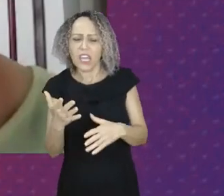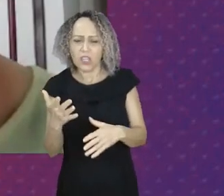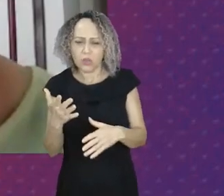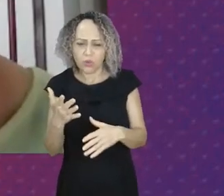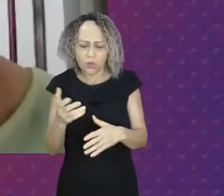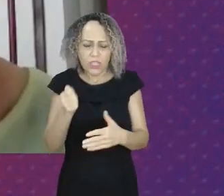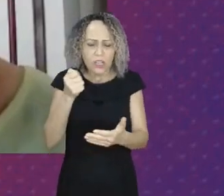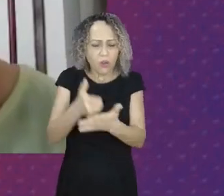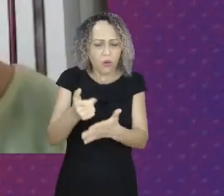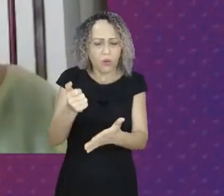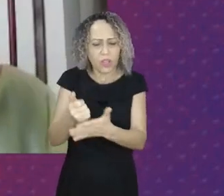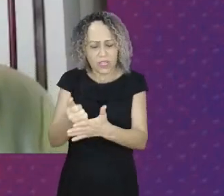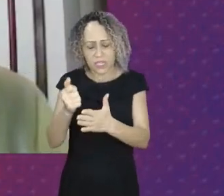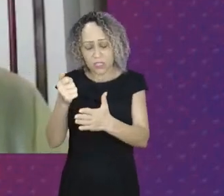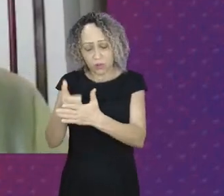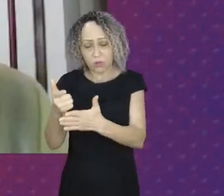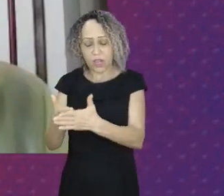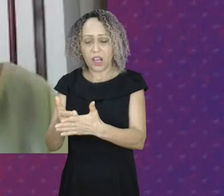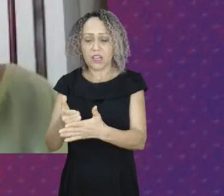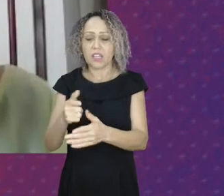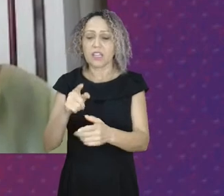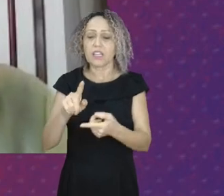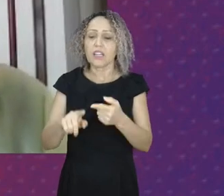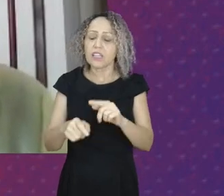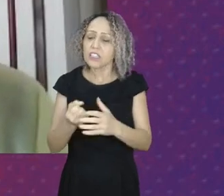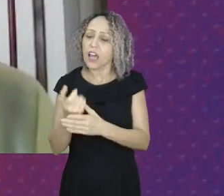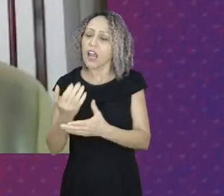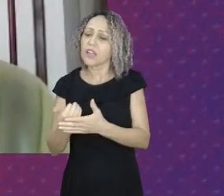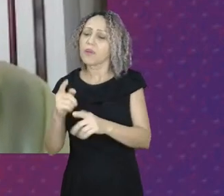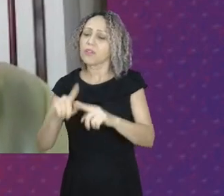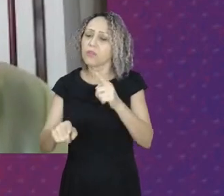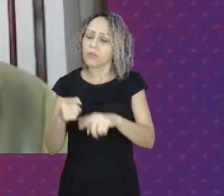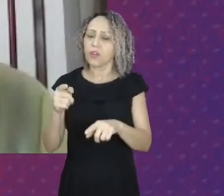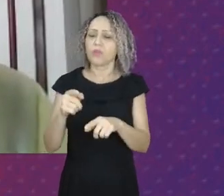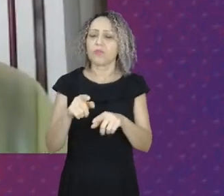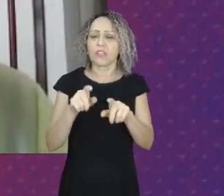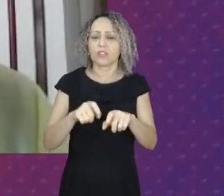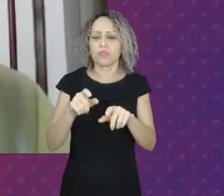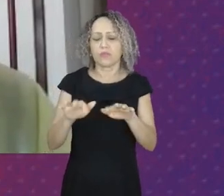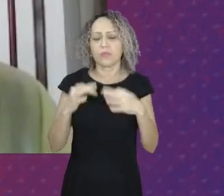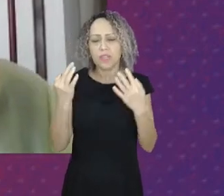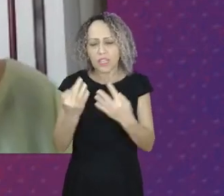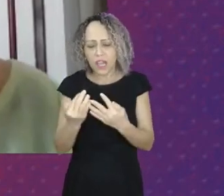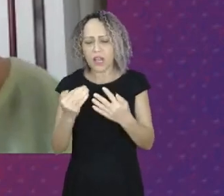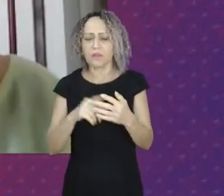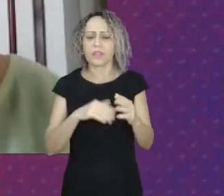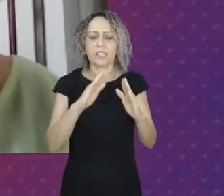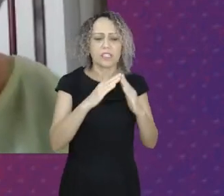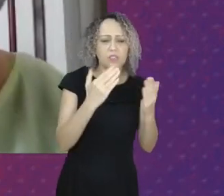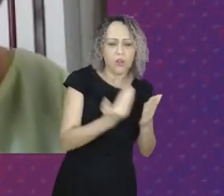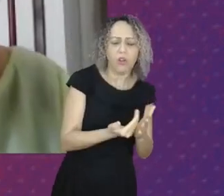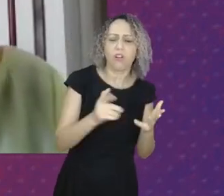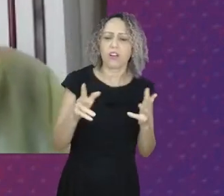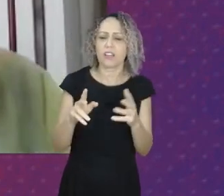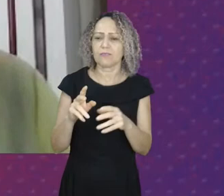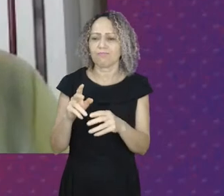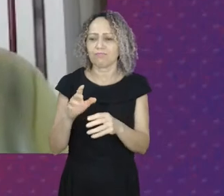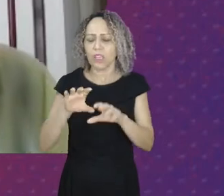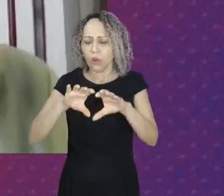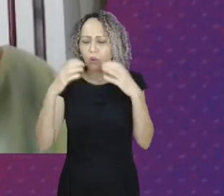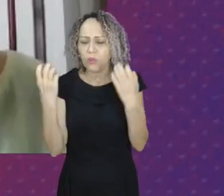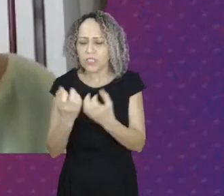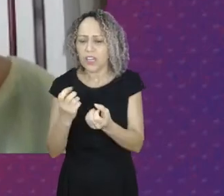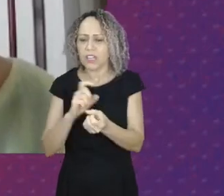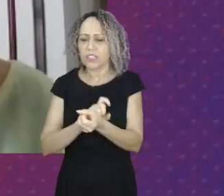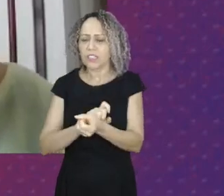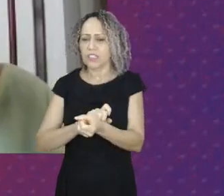pelos assentamentos de reforma agrária, povos indígenas, comunidades quilombolas, e vejam que eu acentuei bem o